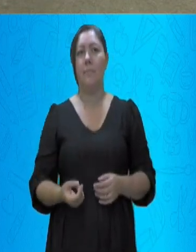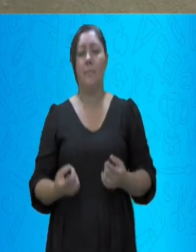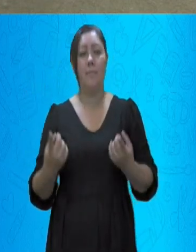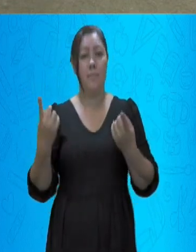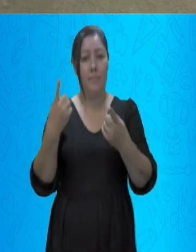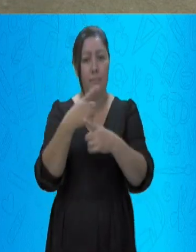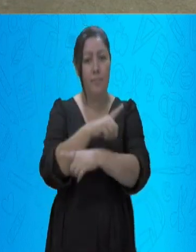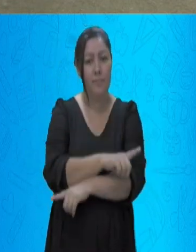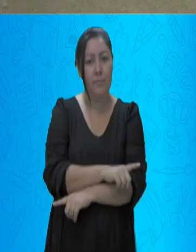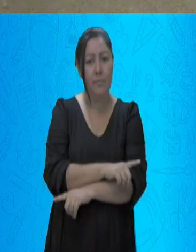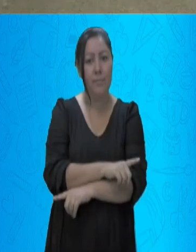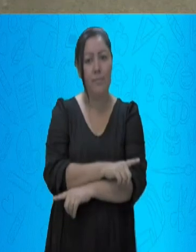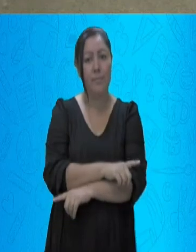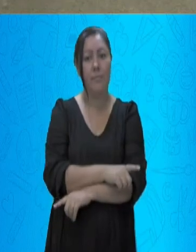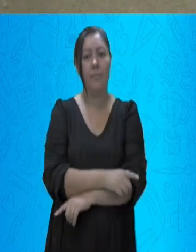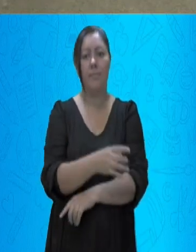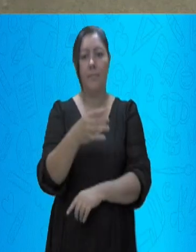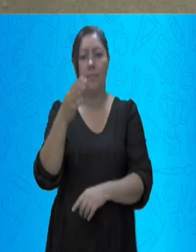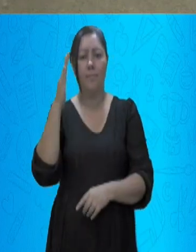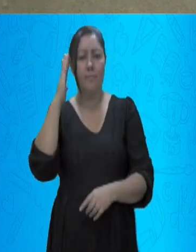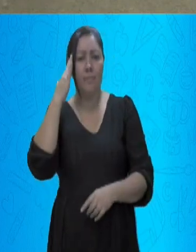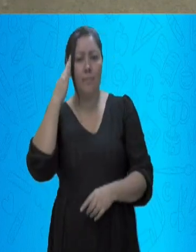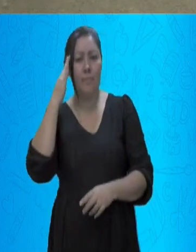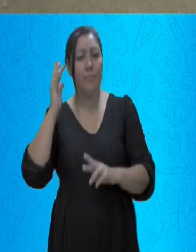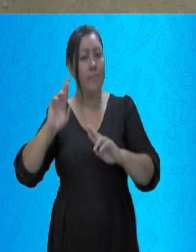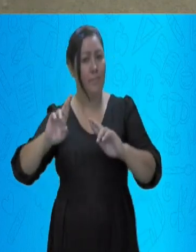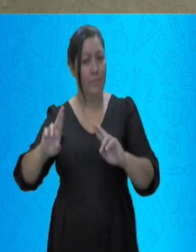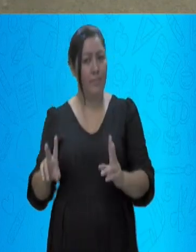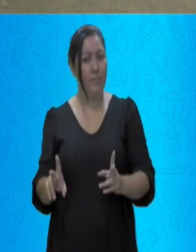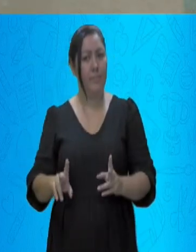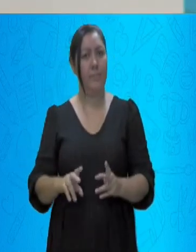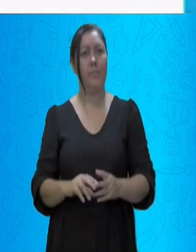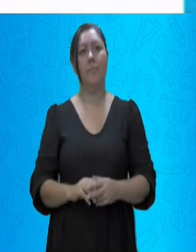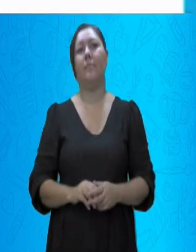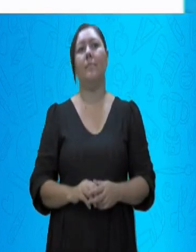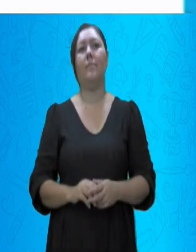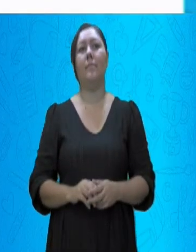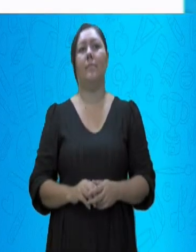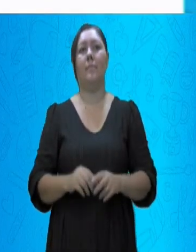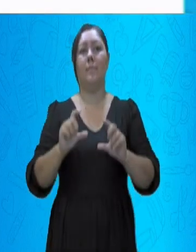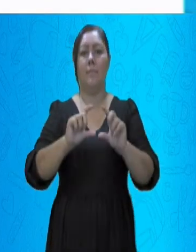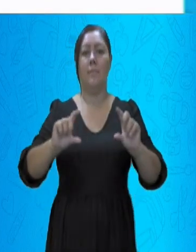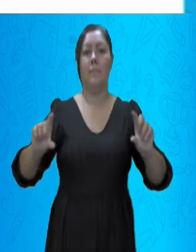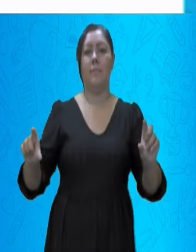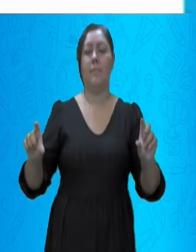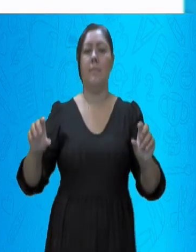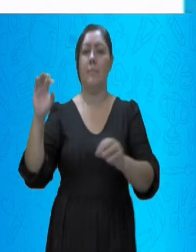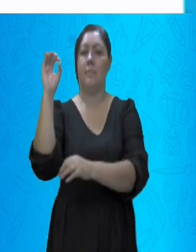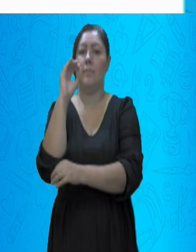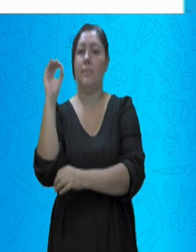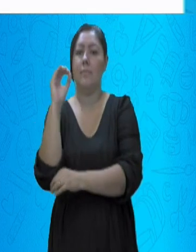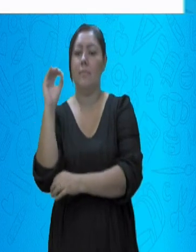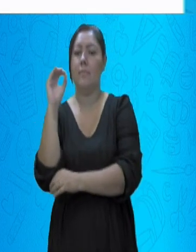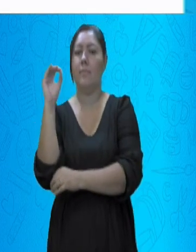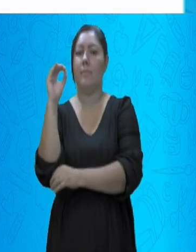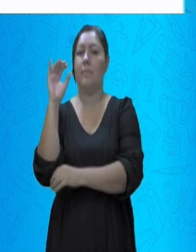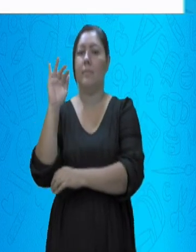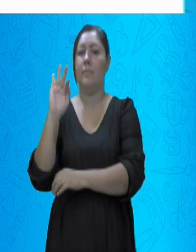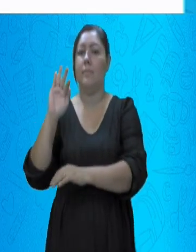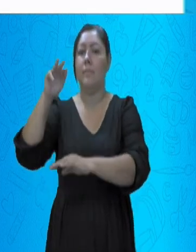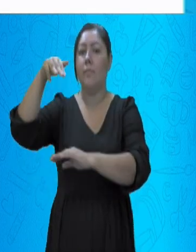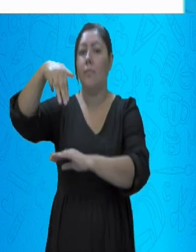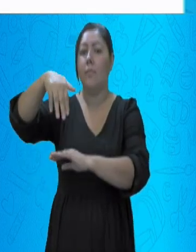dá sentido contrário às frases. Olha só o exemplo. O carro está no final da rua, ele está lá no